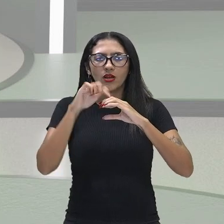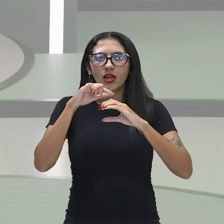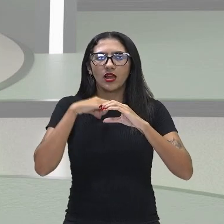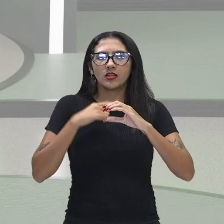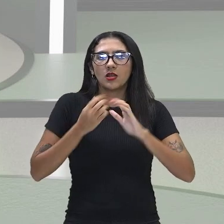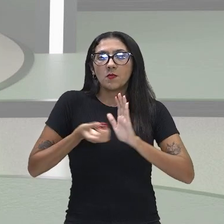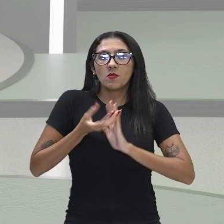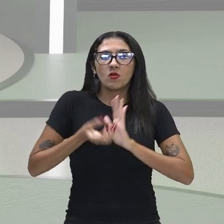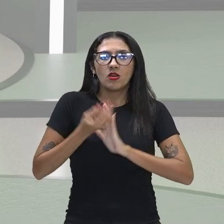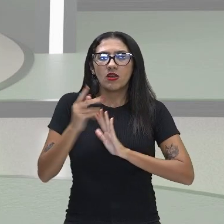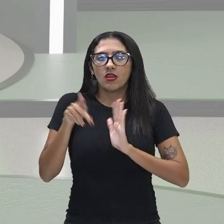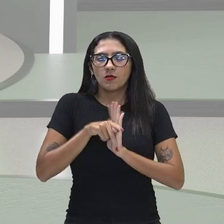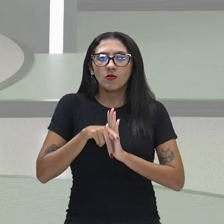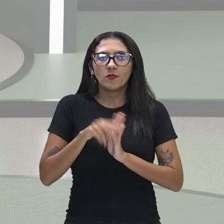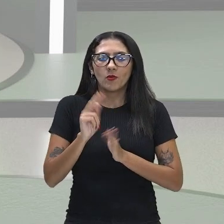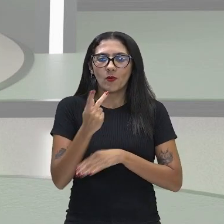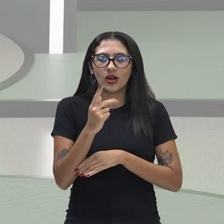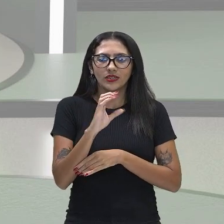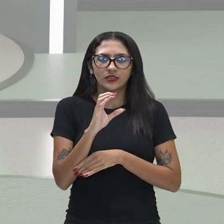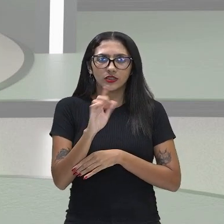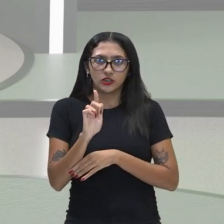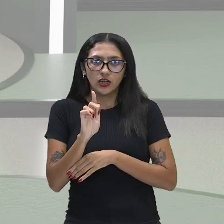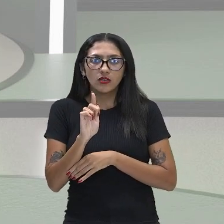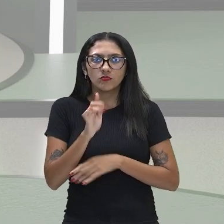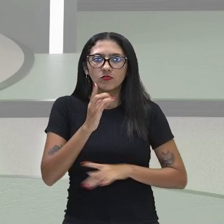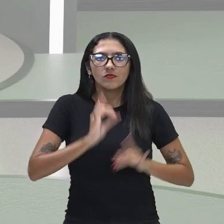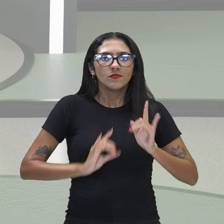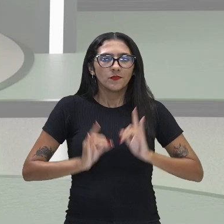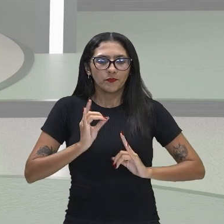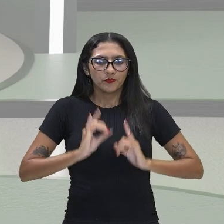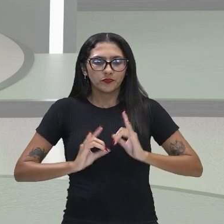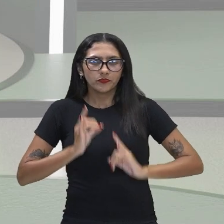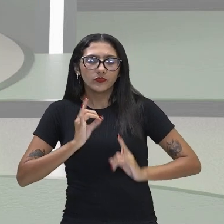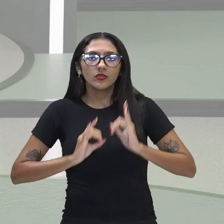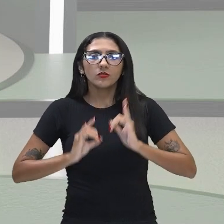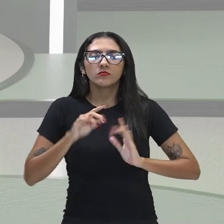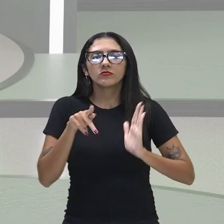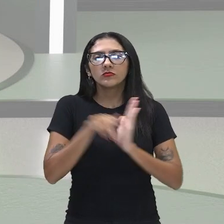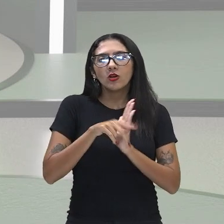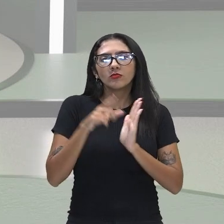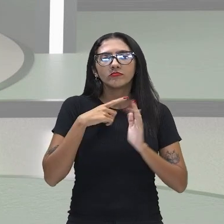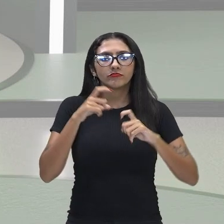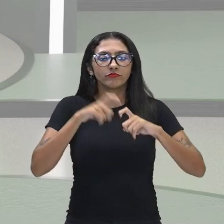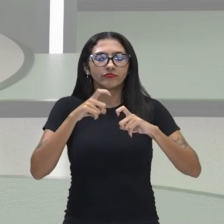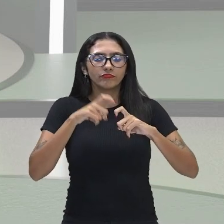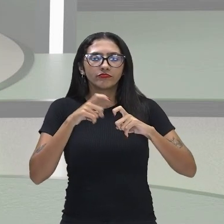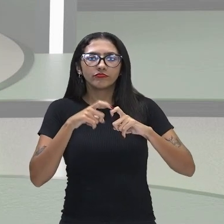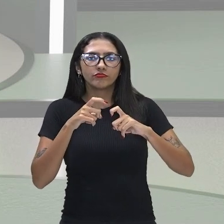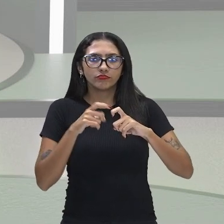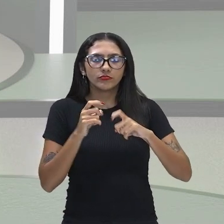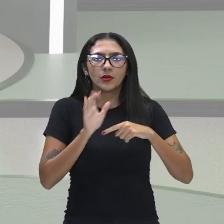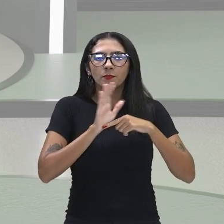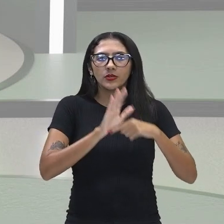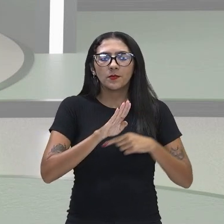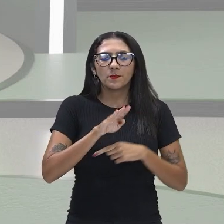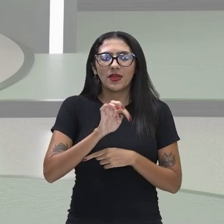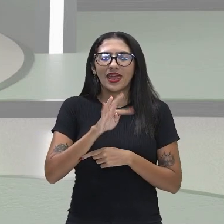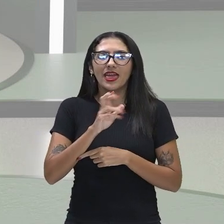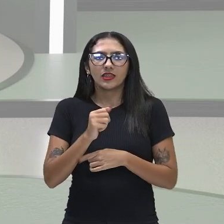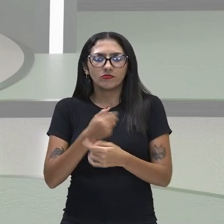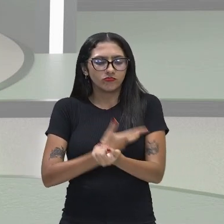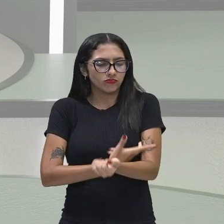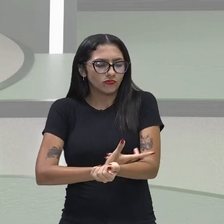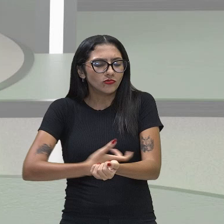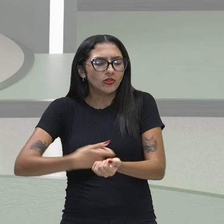produzir o HCG, que inclusive é o hormônio que os médicos utilizam ali, passam um exame chamado beta-HCG